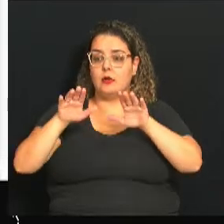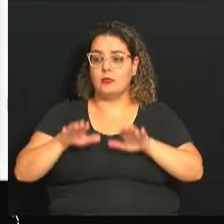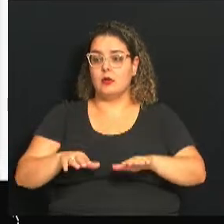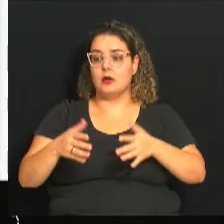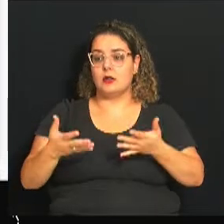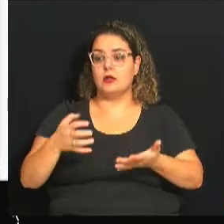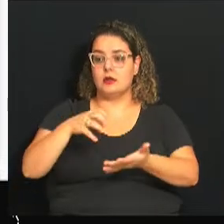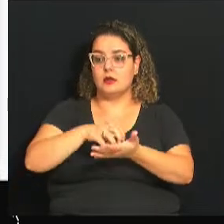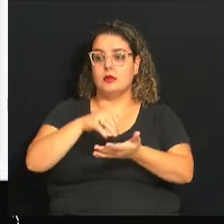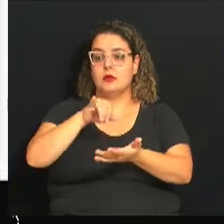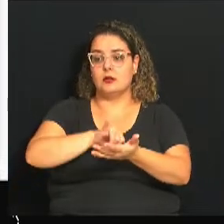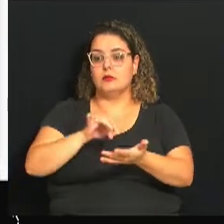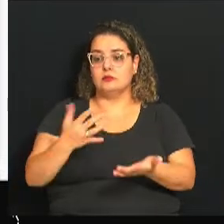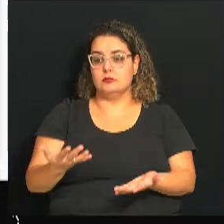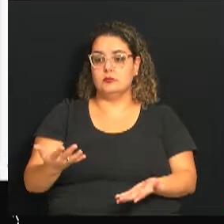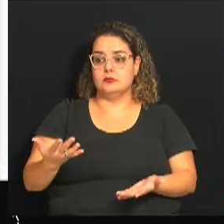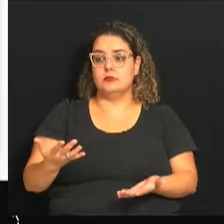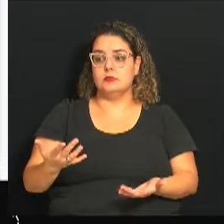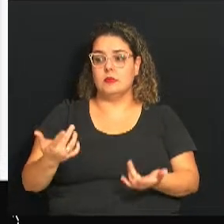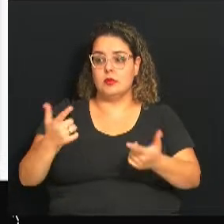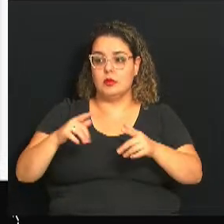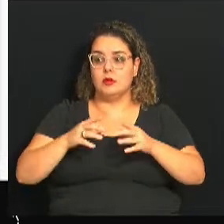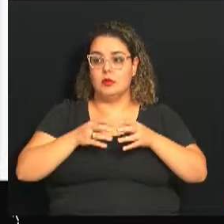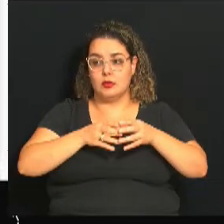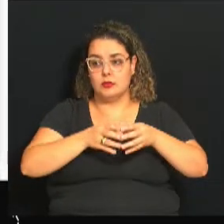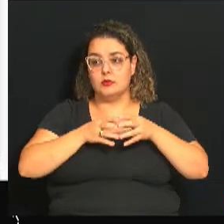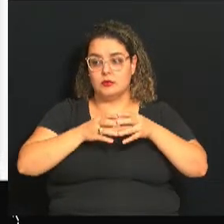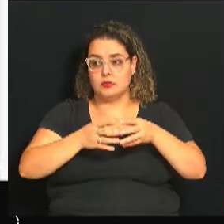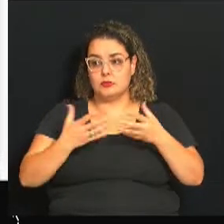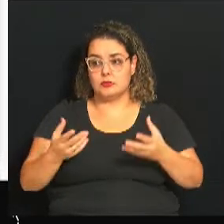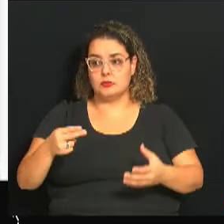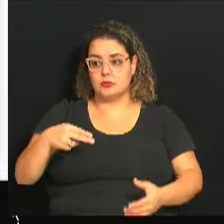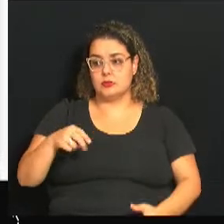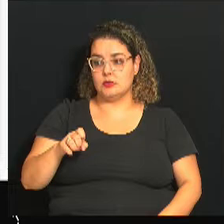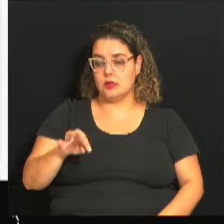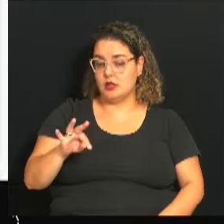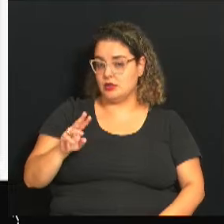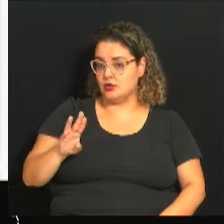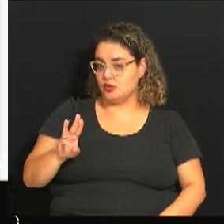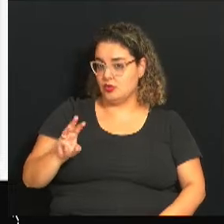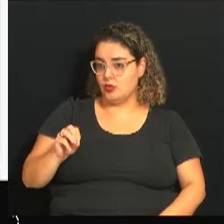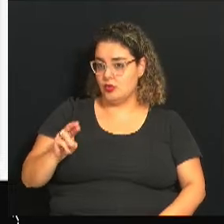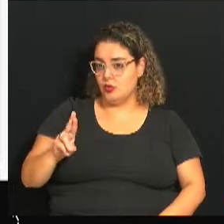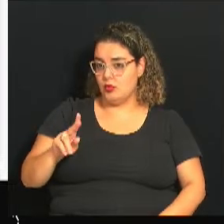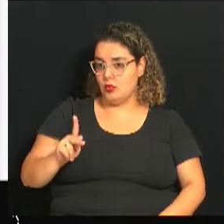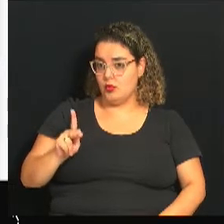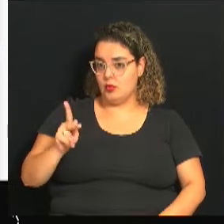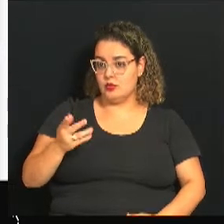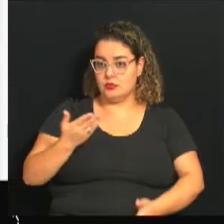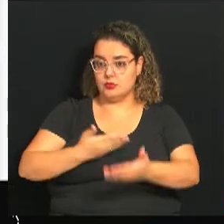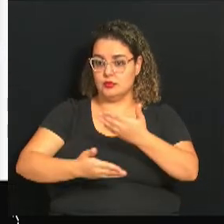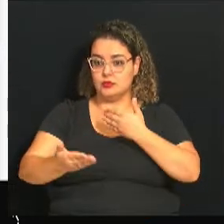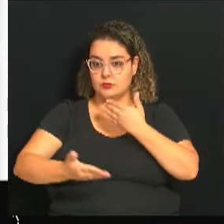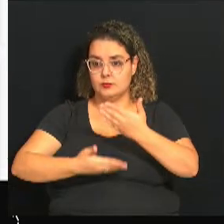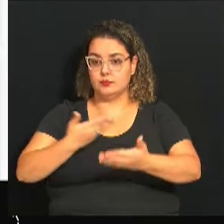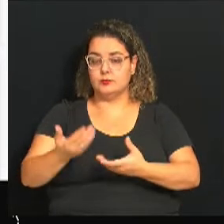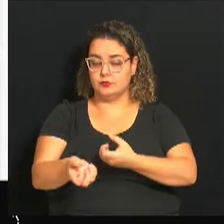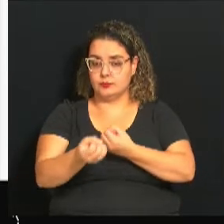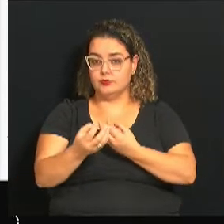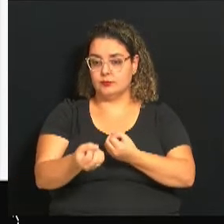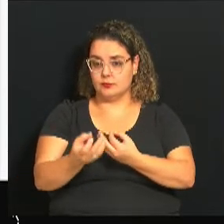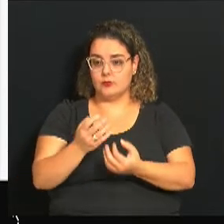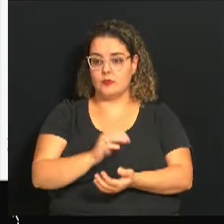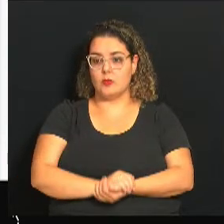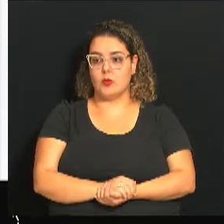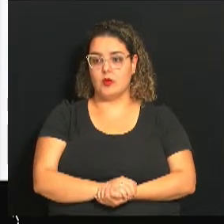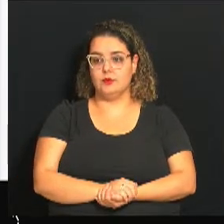região central como espaços de convívio, de network, de trocas de informações, né? Então, é